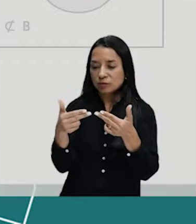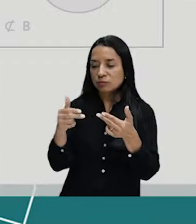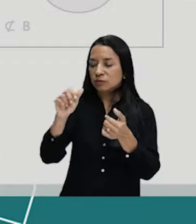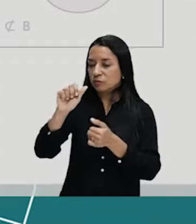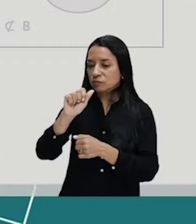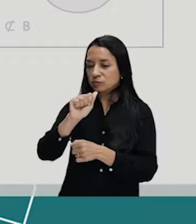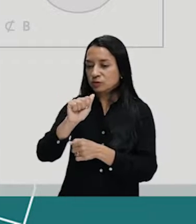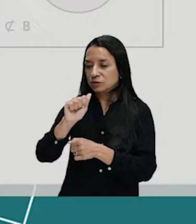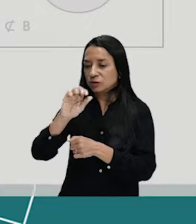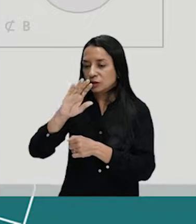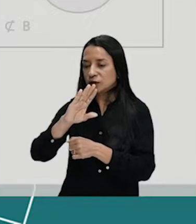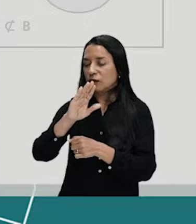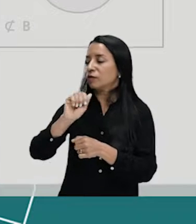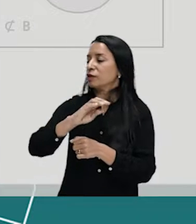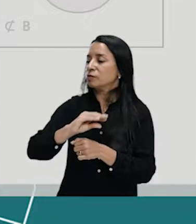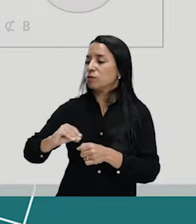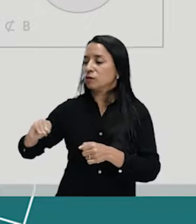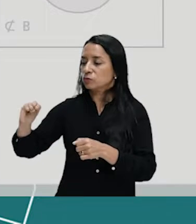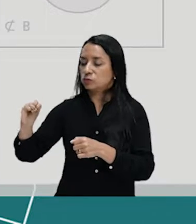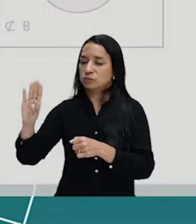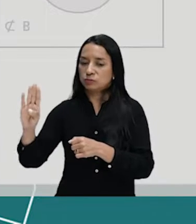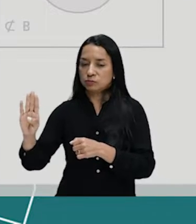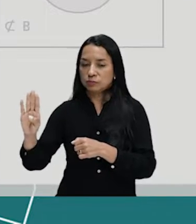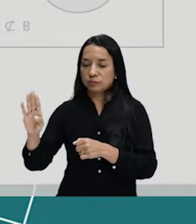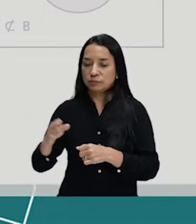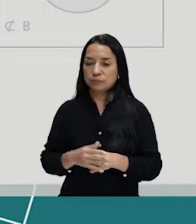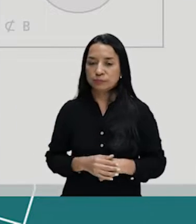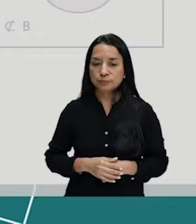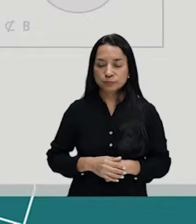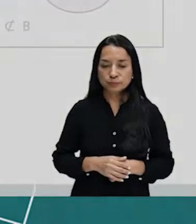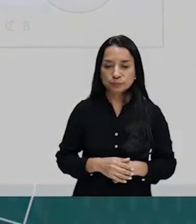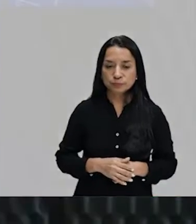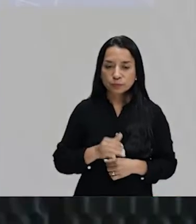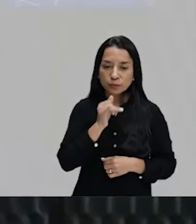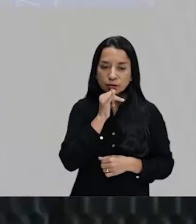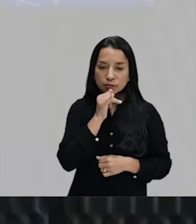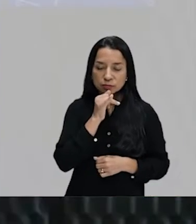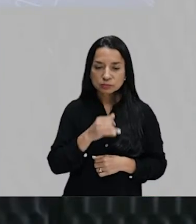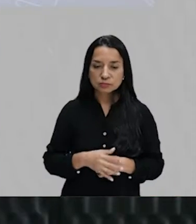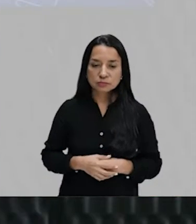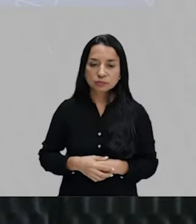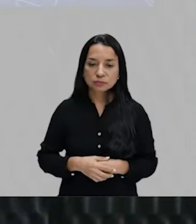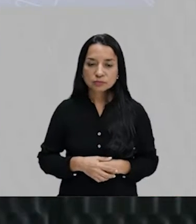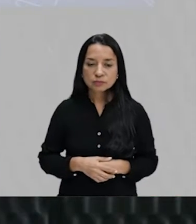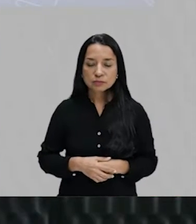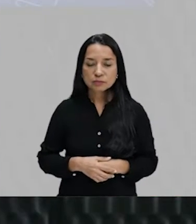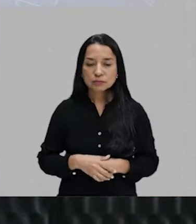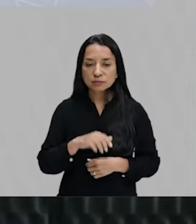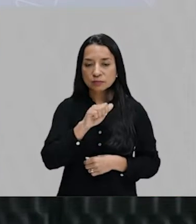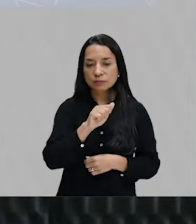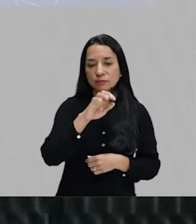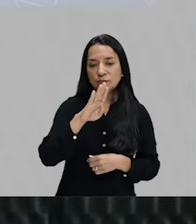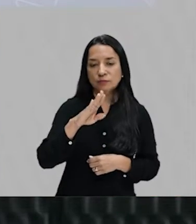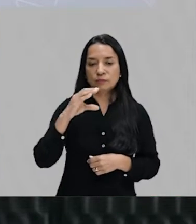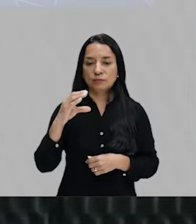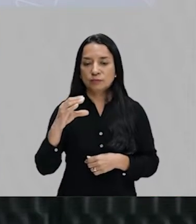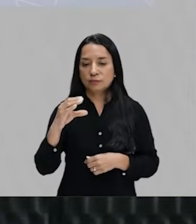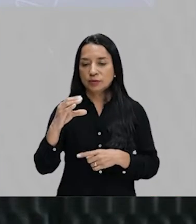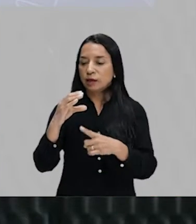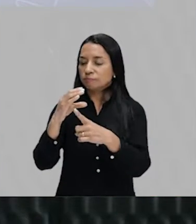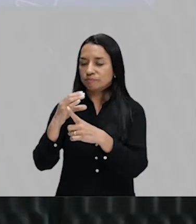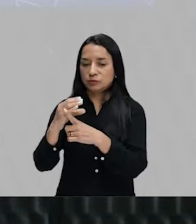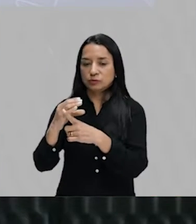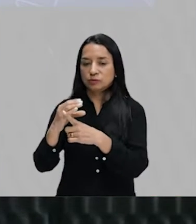tá então eu tenho essas duas representações tá e vamos ver exemplo disso óleo ABC não